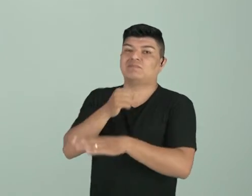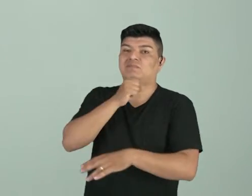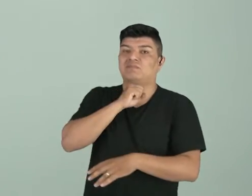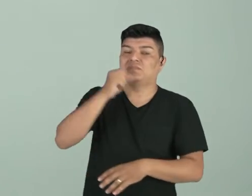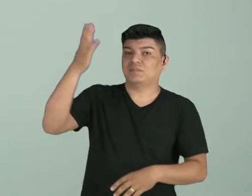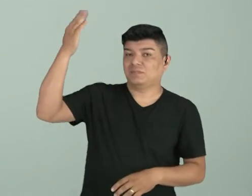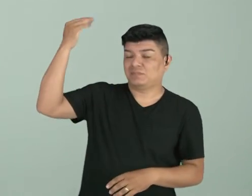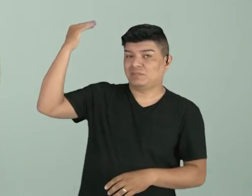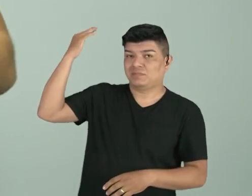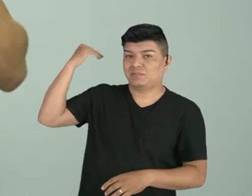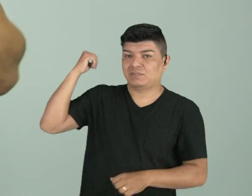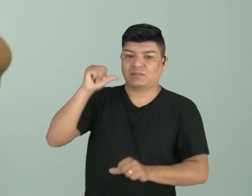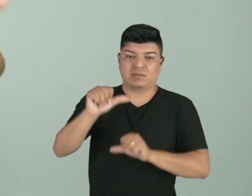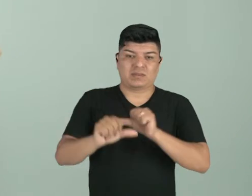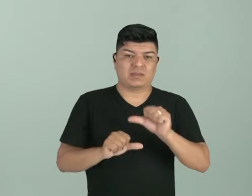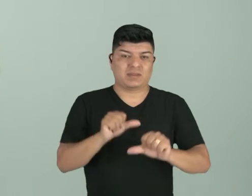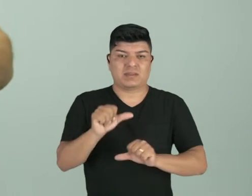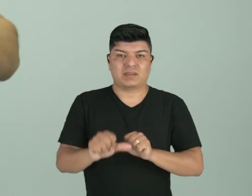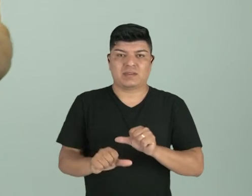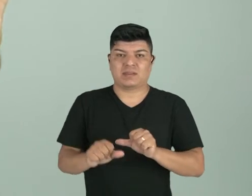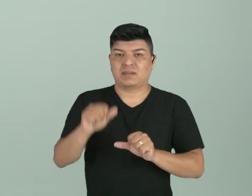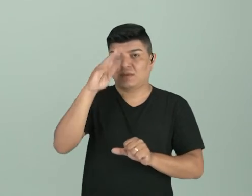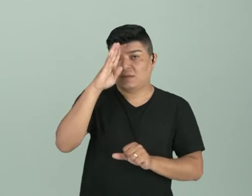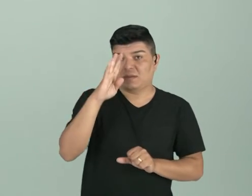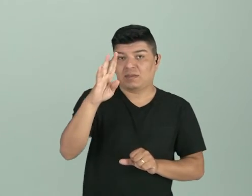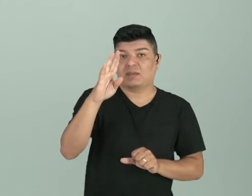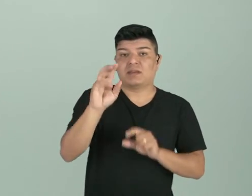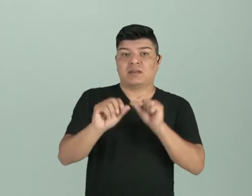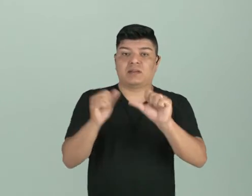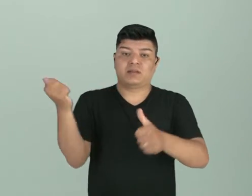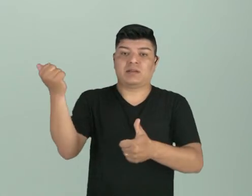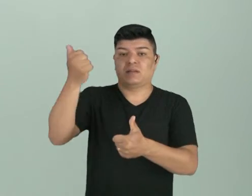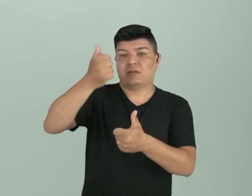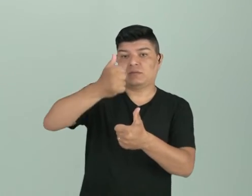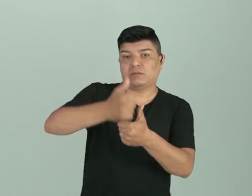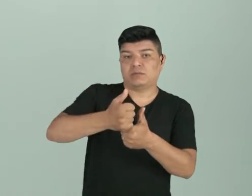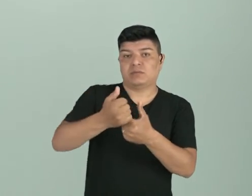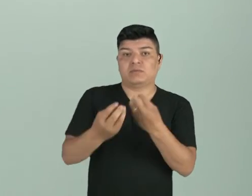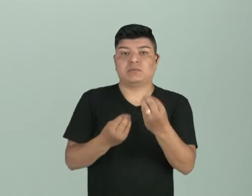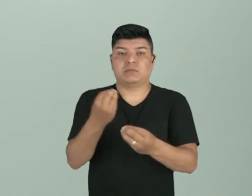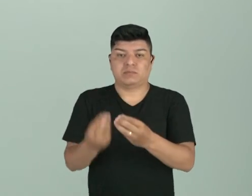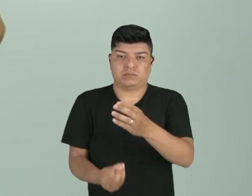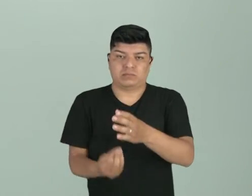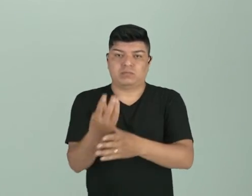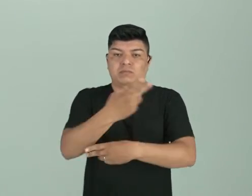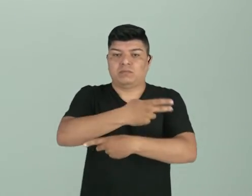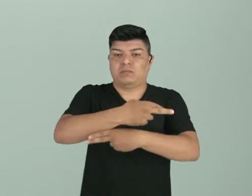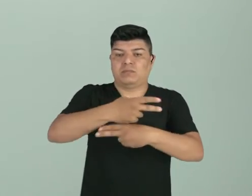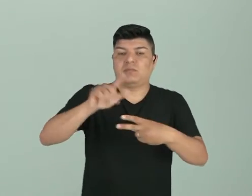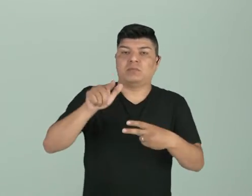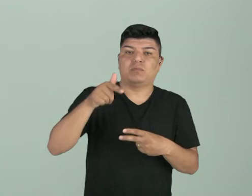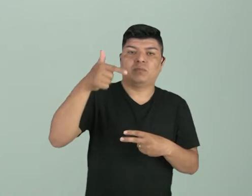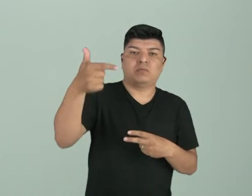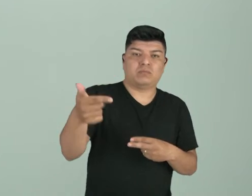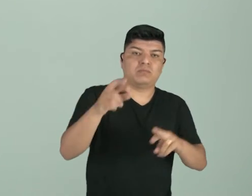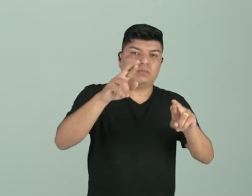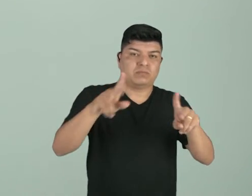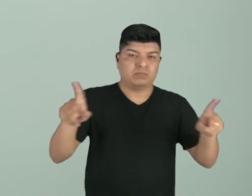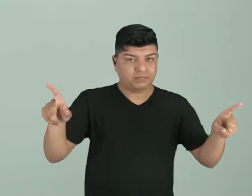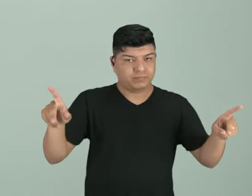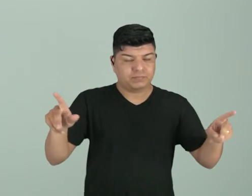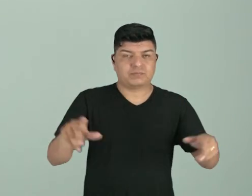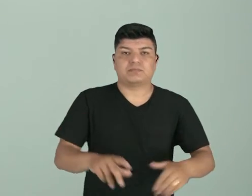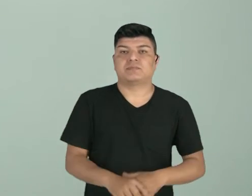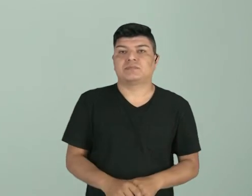sucessivamente. As mudanças elas refletem a substituição de um modo de produção por um outro modo de